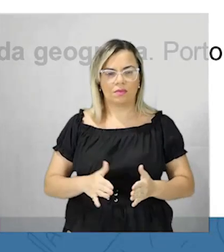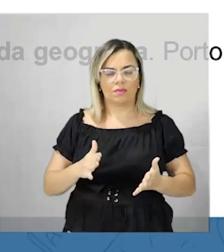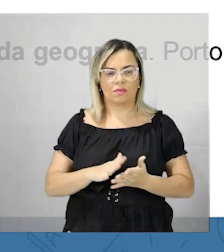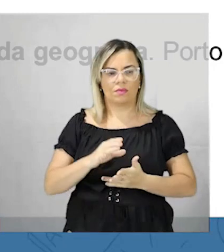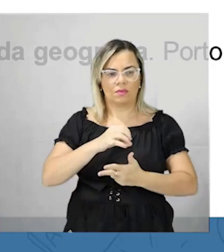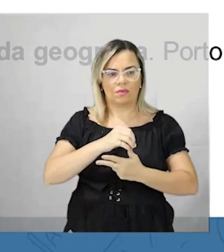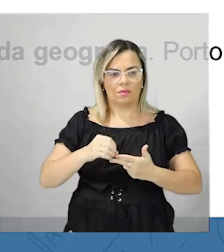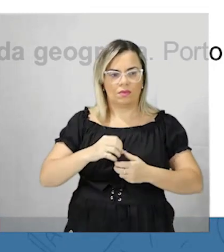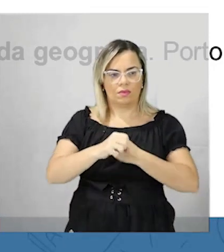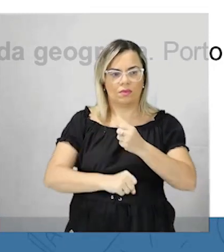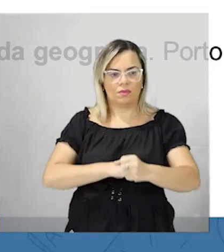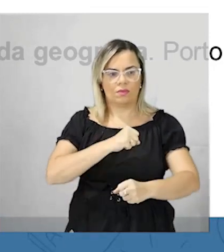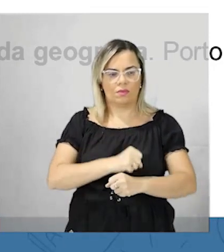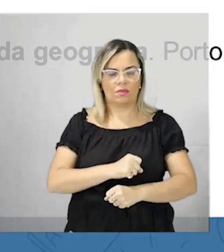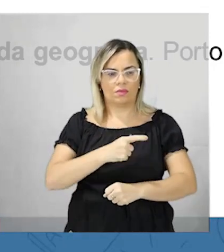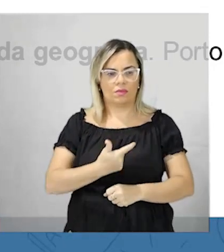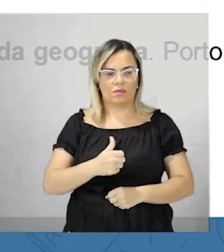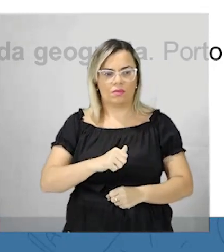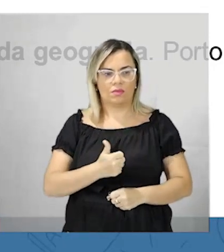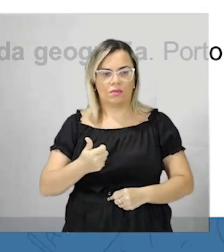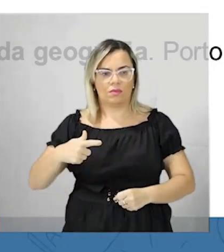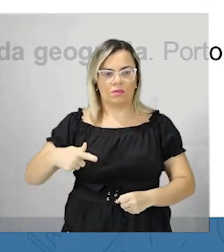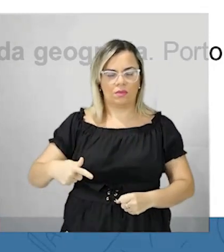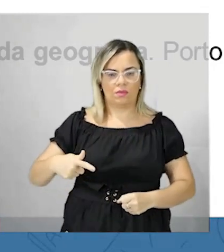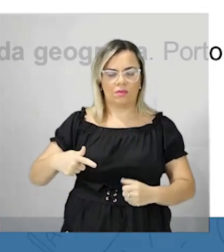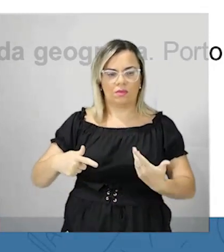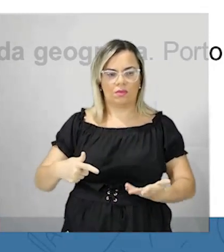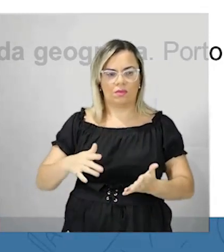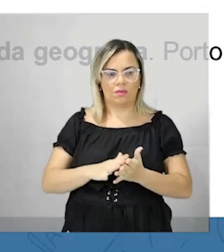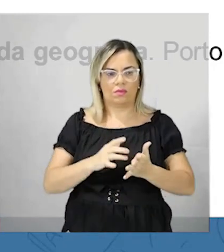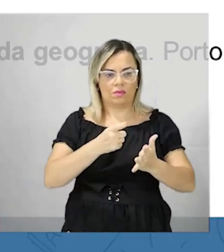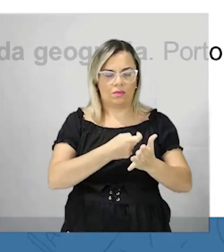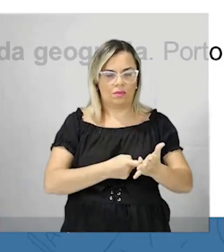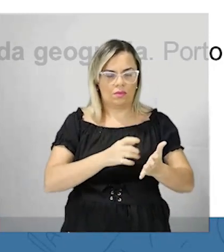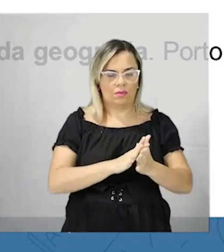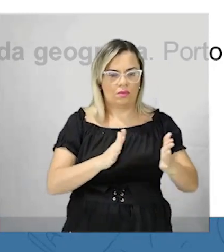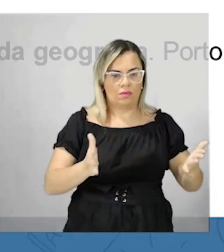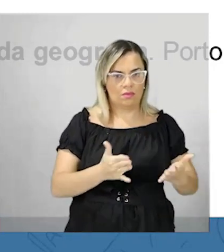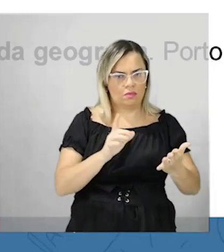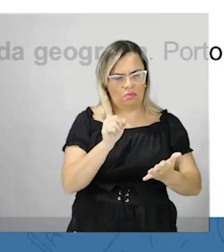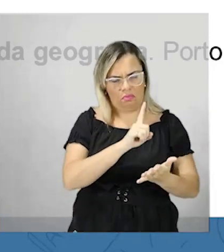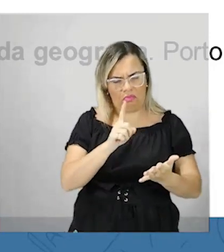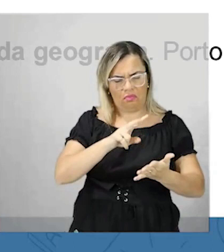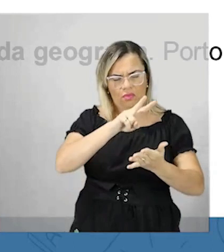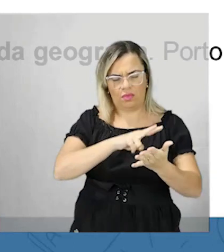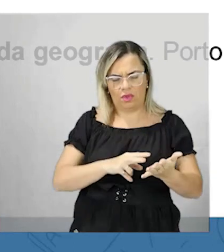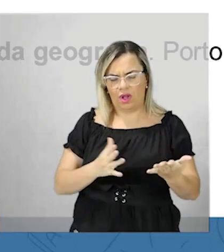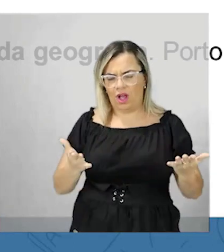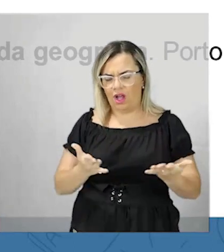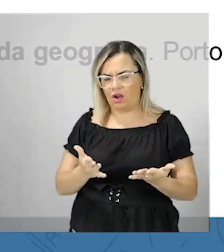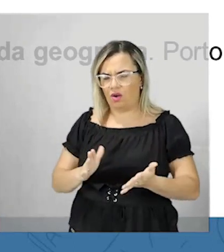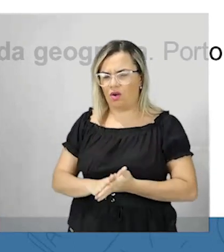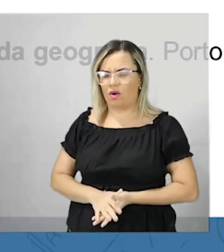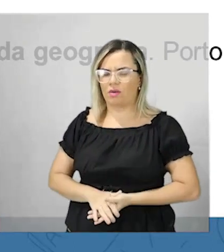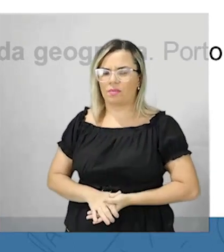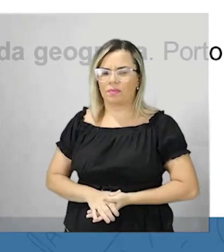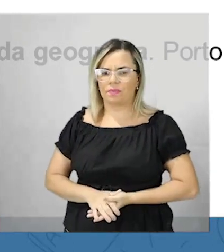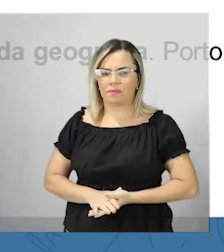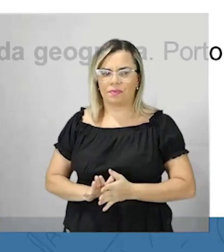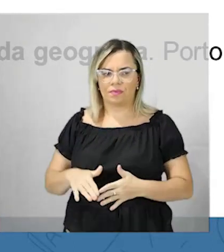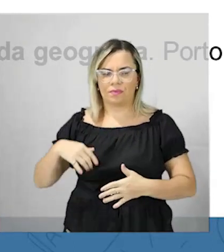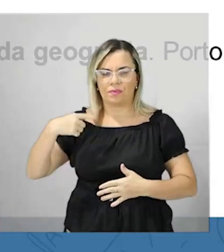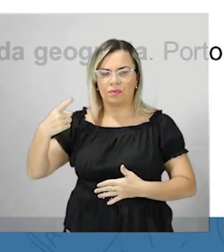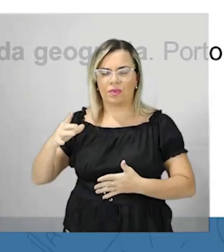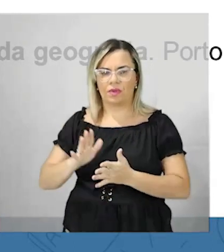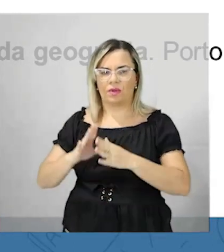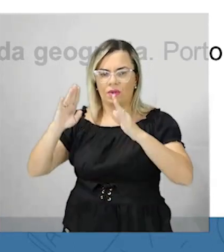Enem 2017, texto motivador, não vou ler esse texto agora contigo, tá?